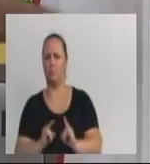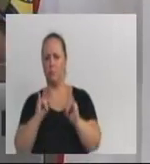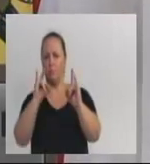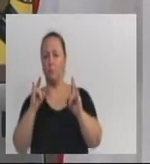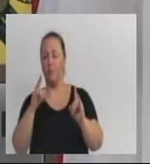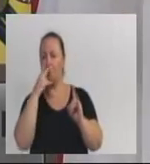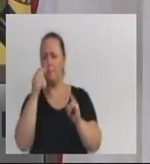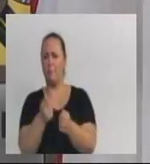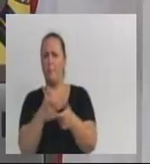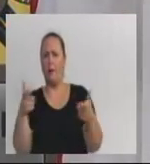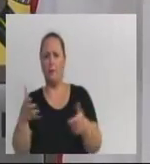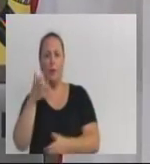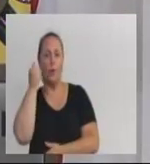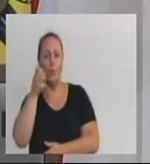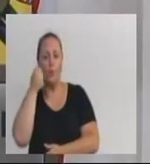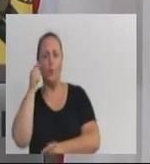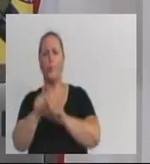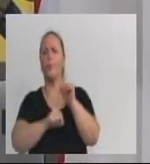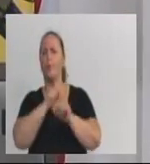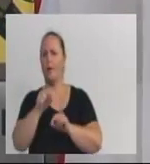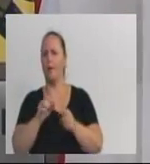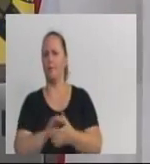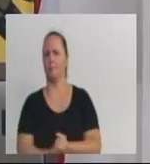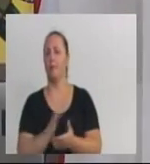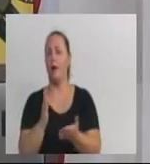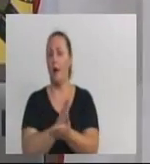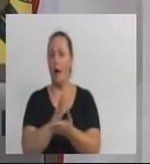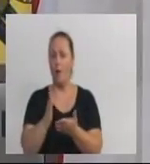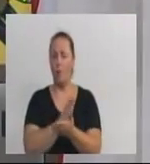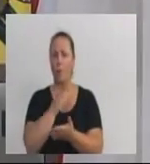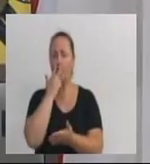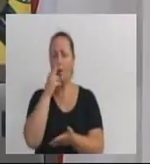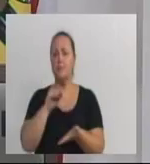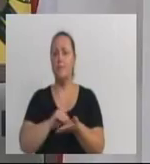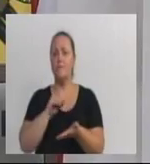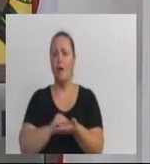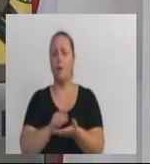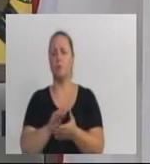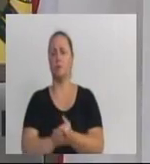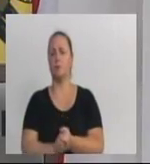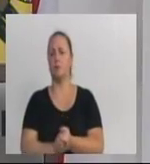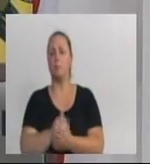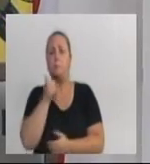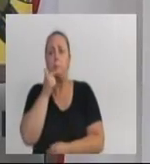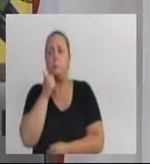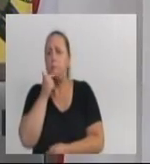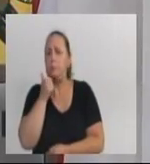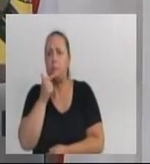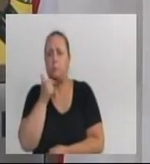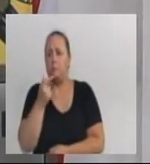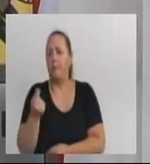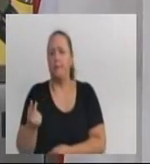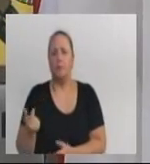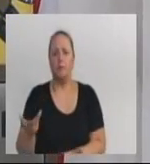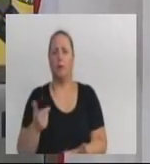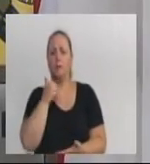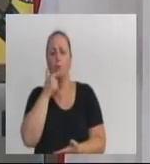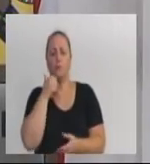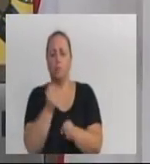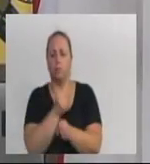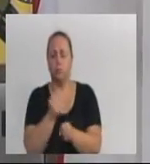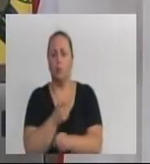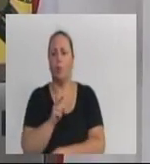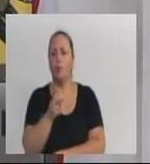no município de Blumenau estão passando a pão e água. Estão empobrecendo o Blumenau, e aí está faltando dinheiro para as políticas públicas